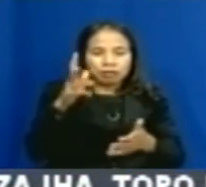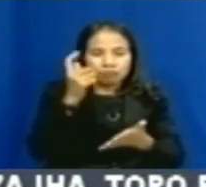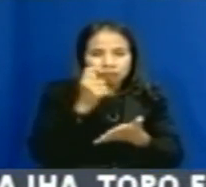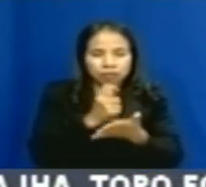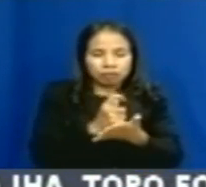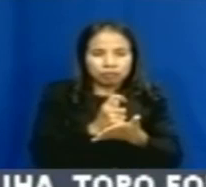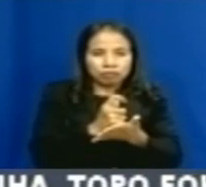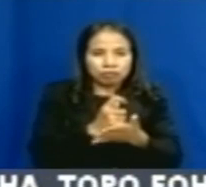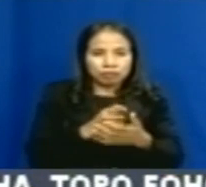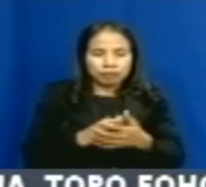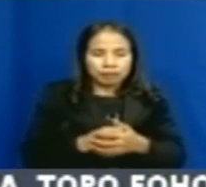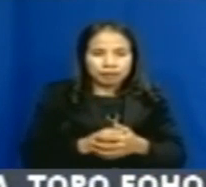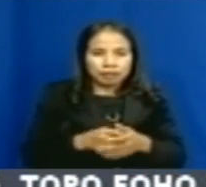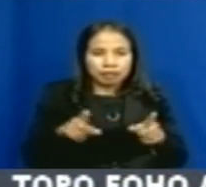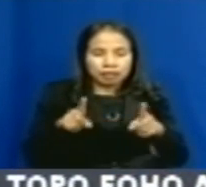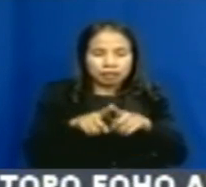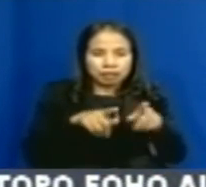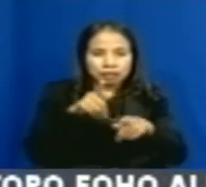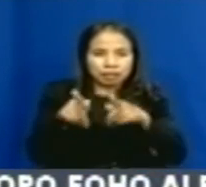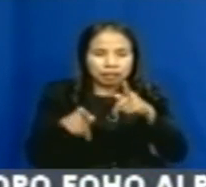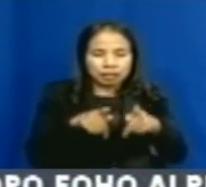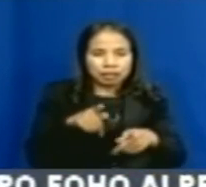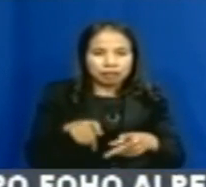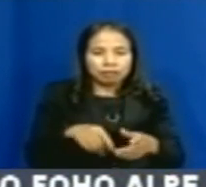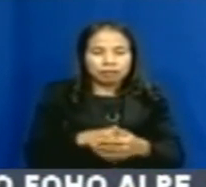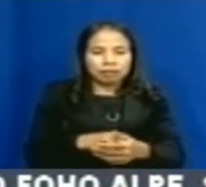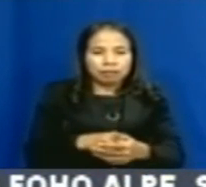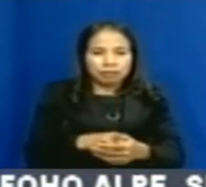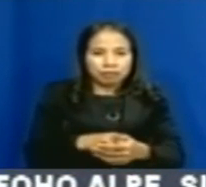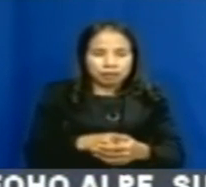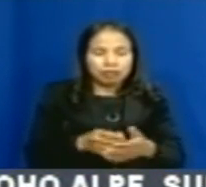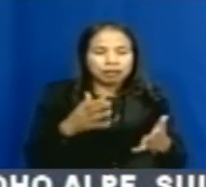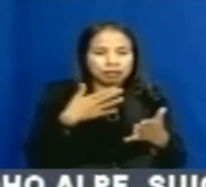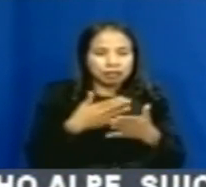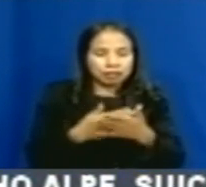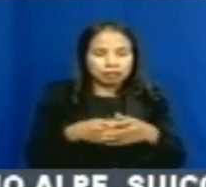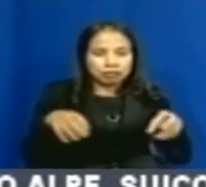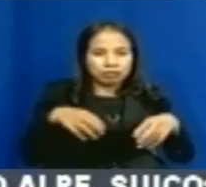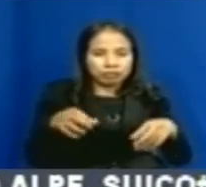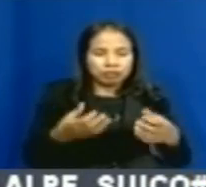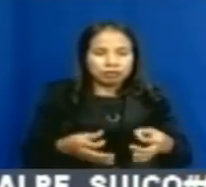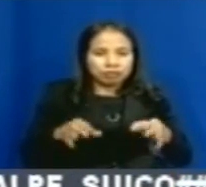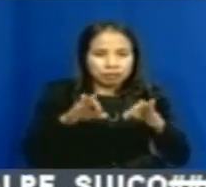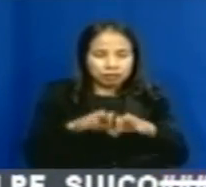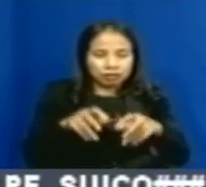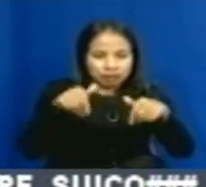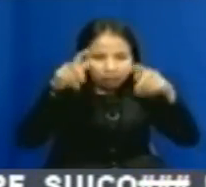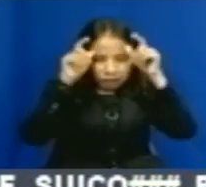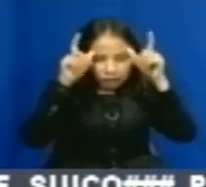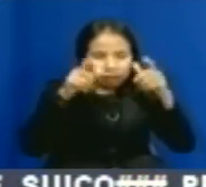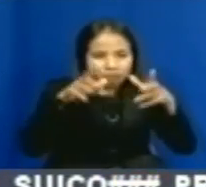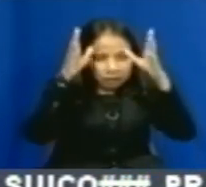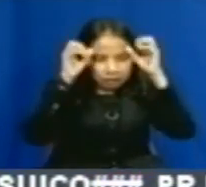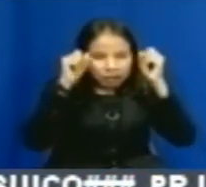nebe, nuda ema nebe, merece-lhe a tu sai profissional senhor. Presidente Zuri